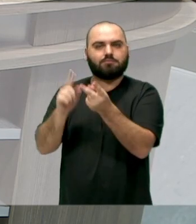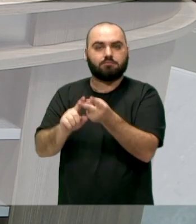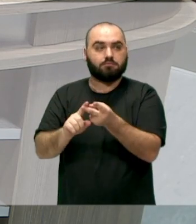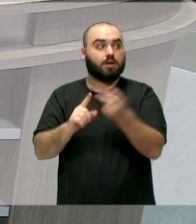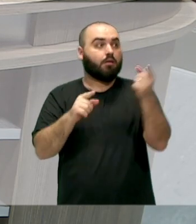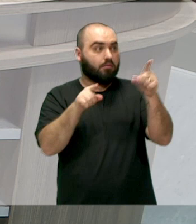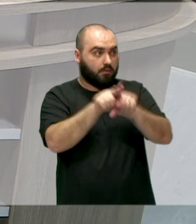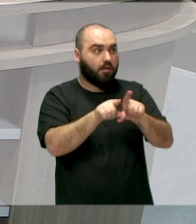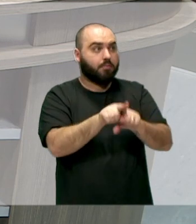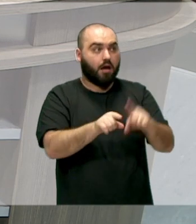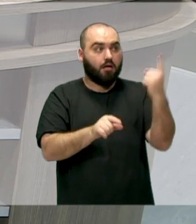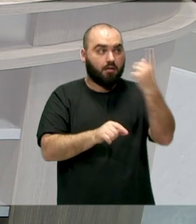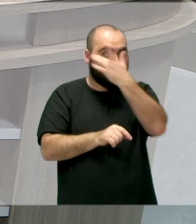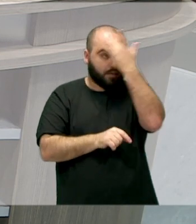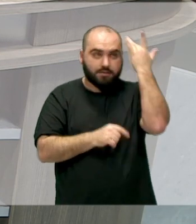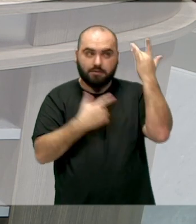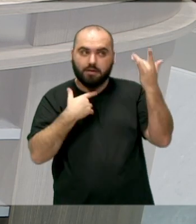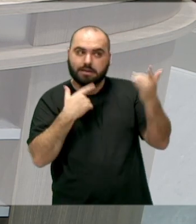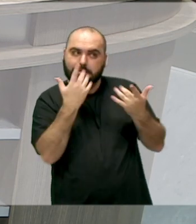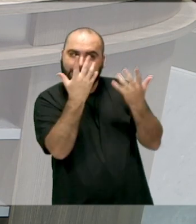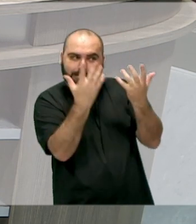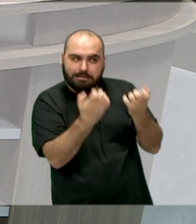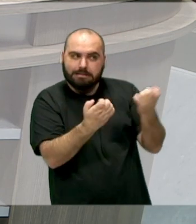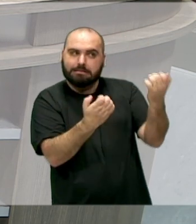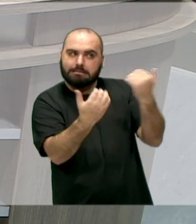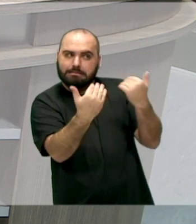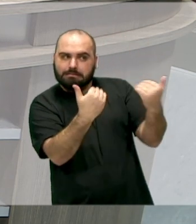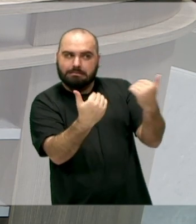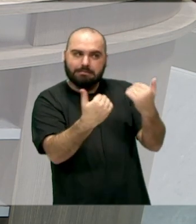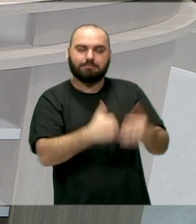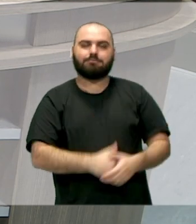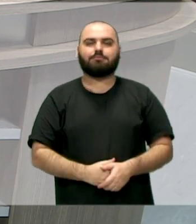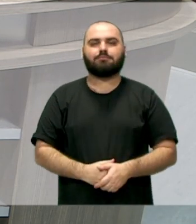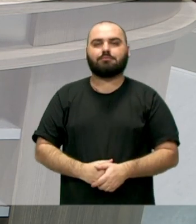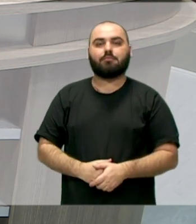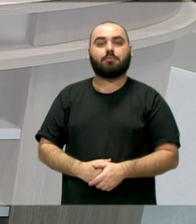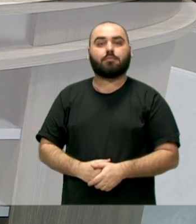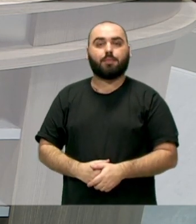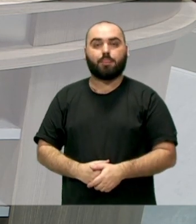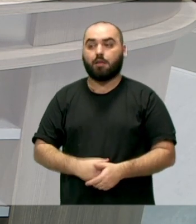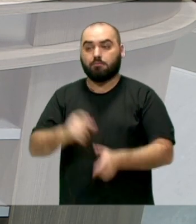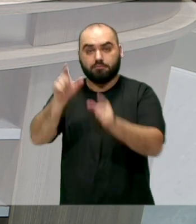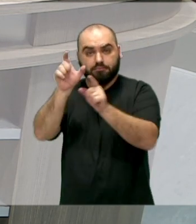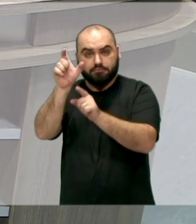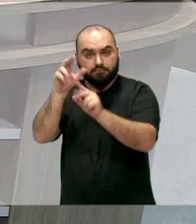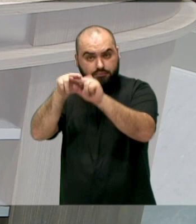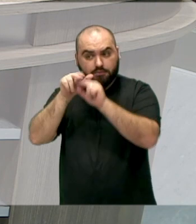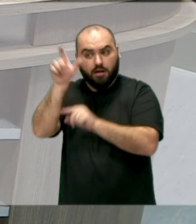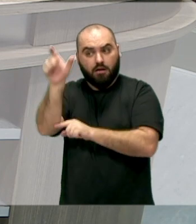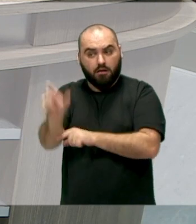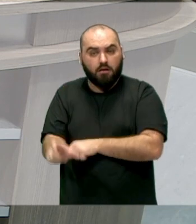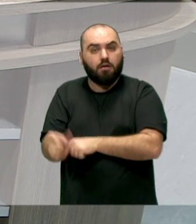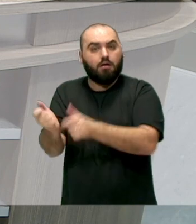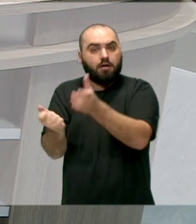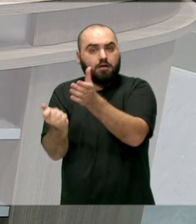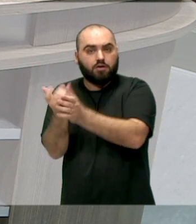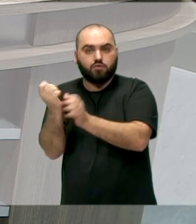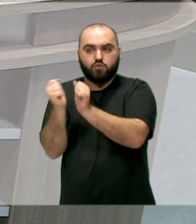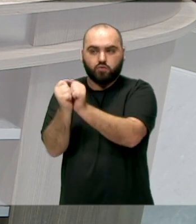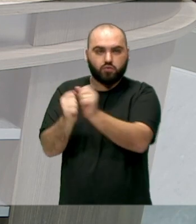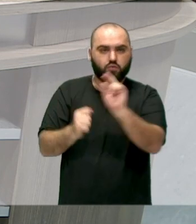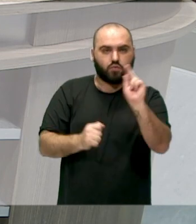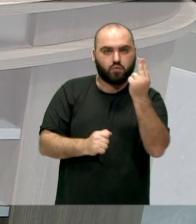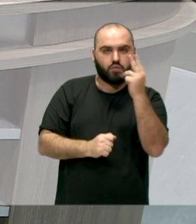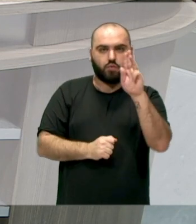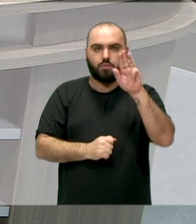dos nomes que a gente estava namorando, com o Humberto. Então, ele montou, né, com ele e o Humberto